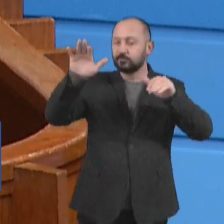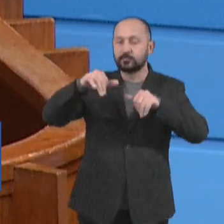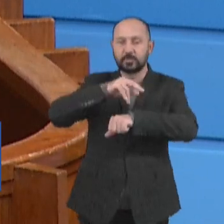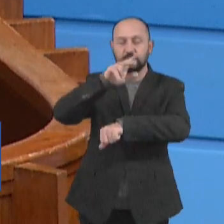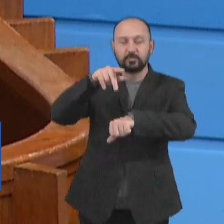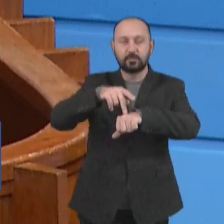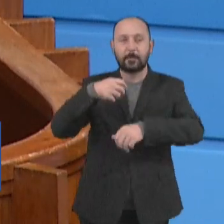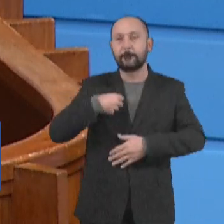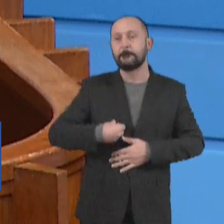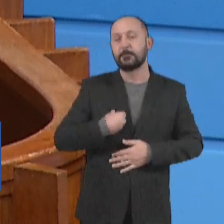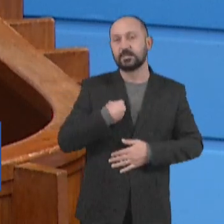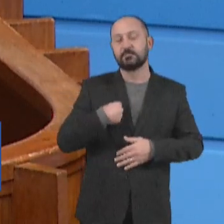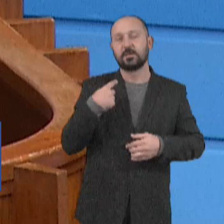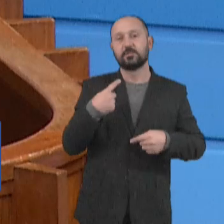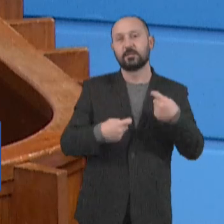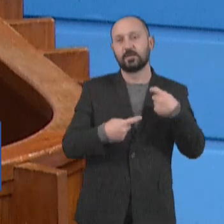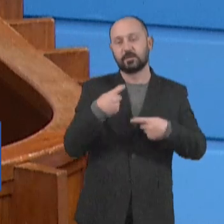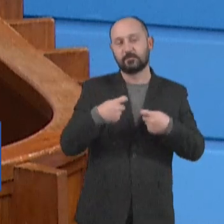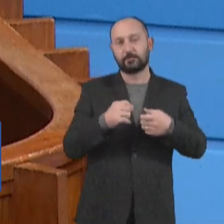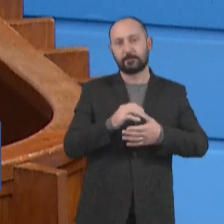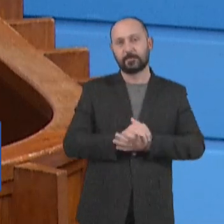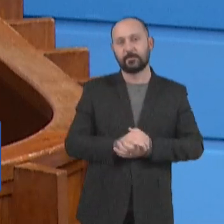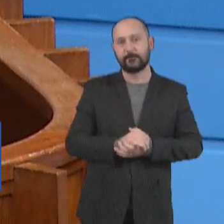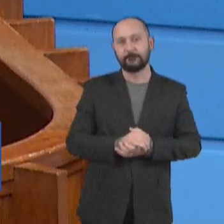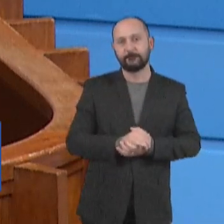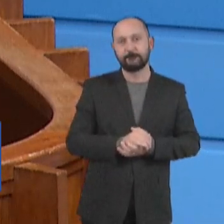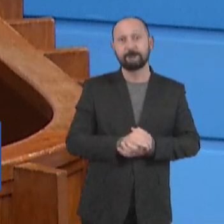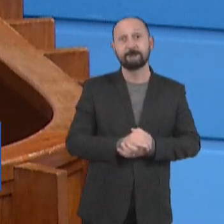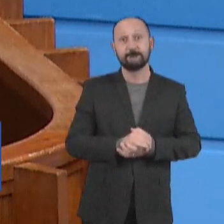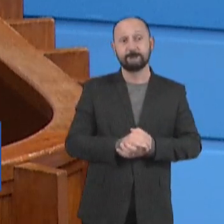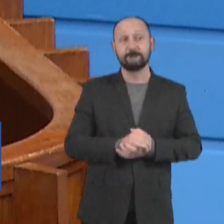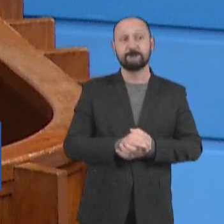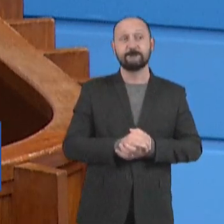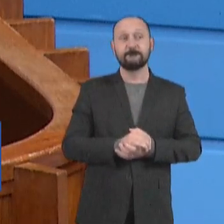os países que participaram da guerra.